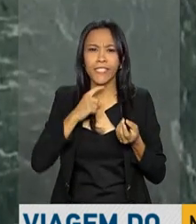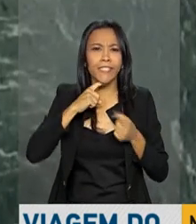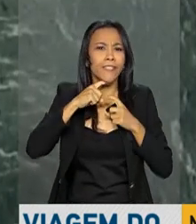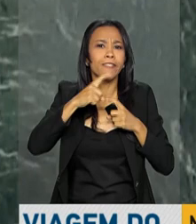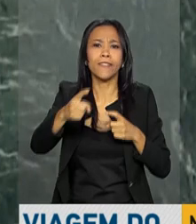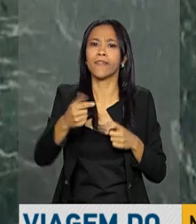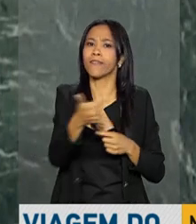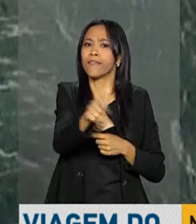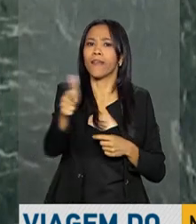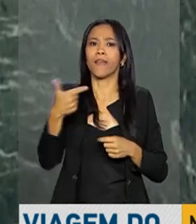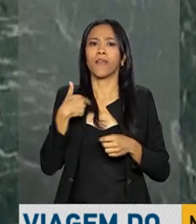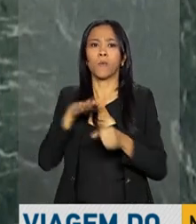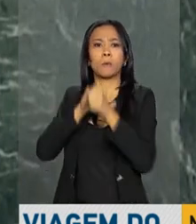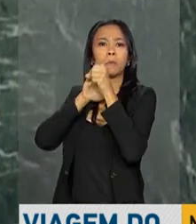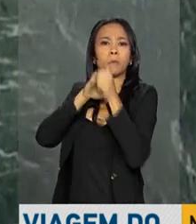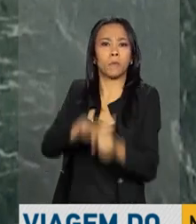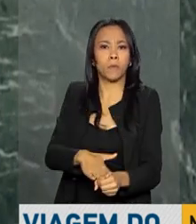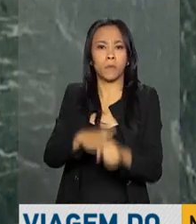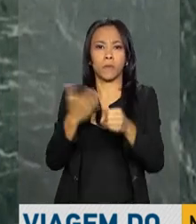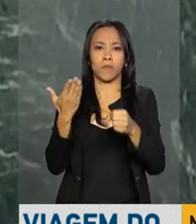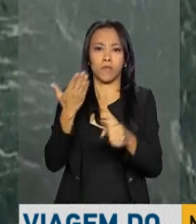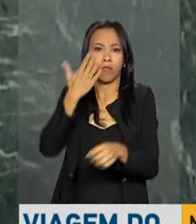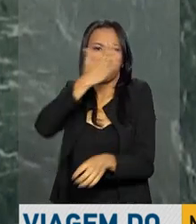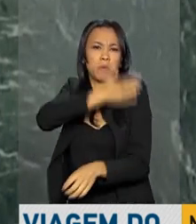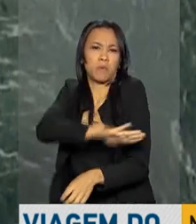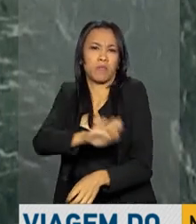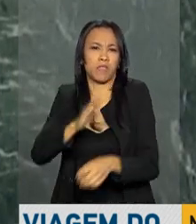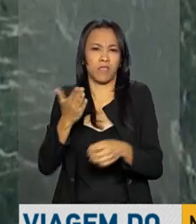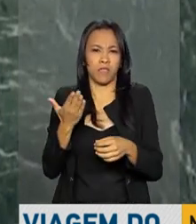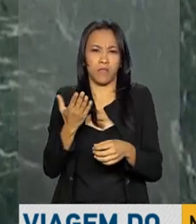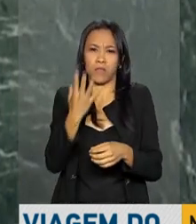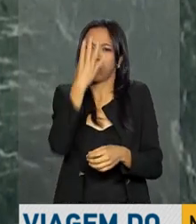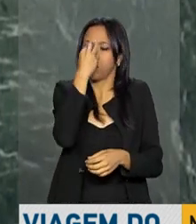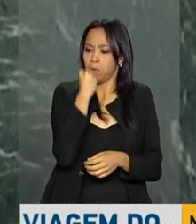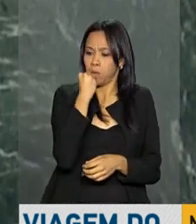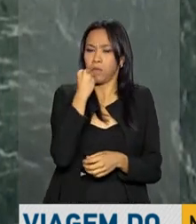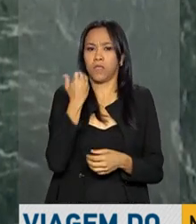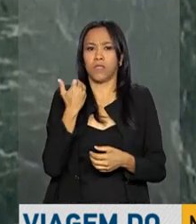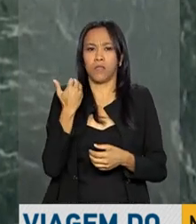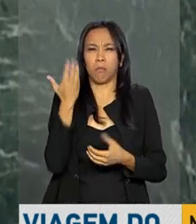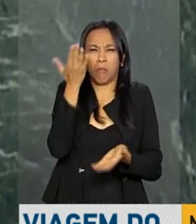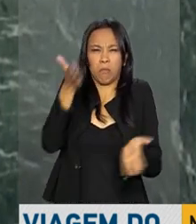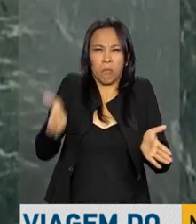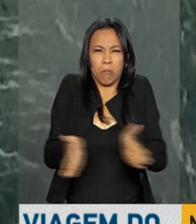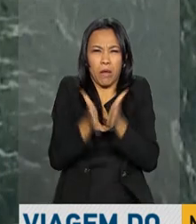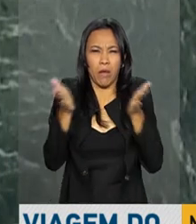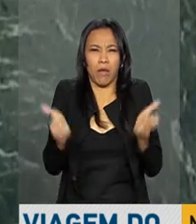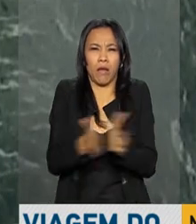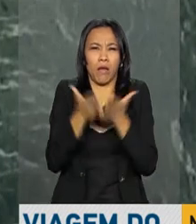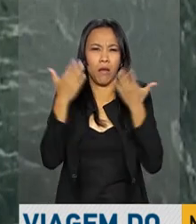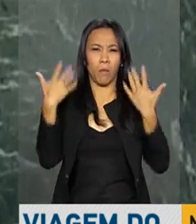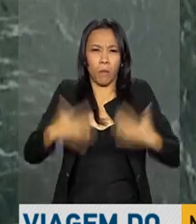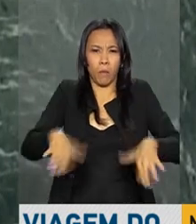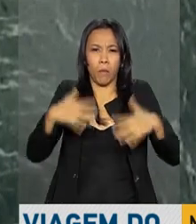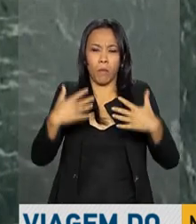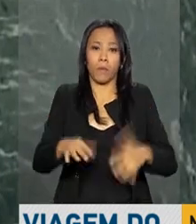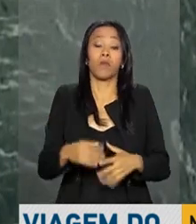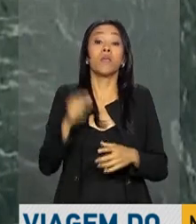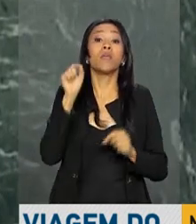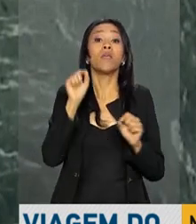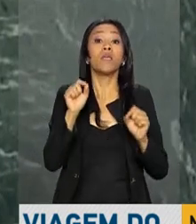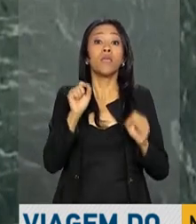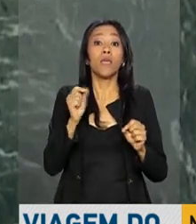que sujeitar-se à discriminação, à opressão, à miséria, em que os padrões de